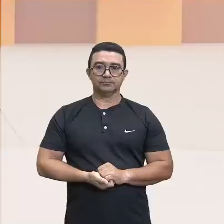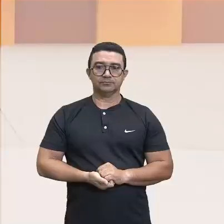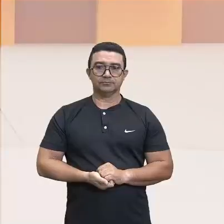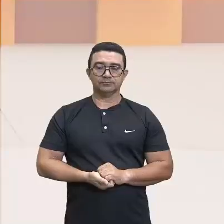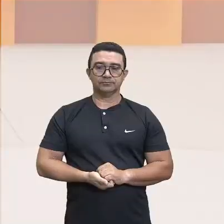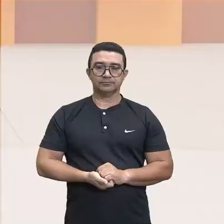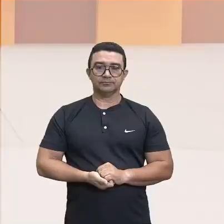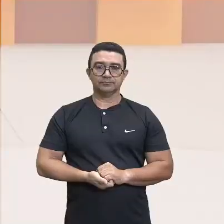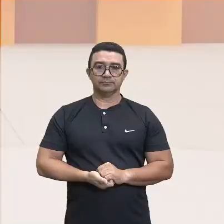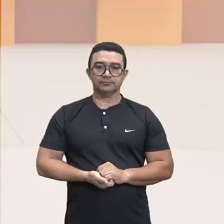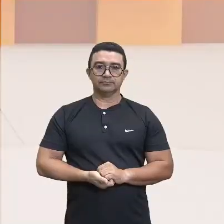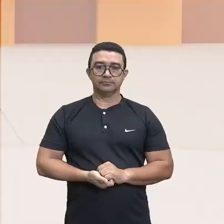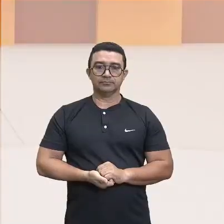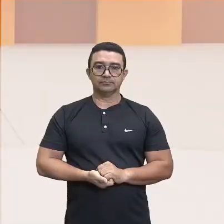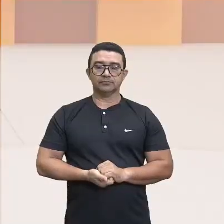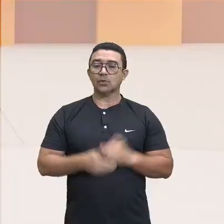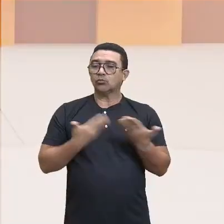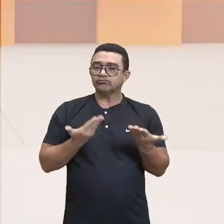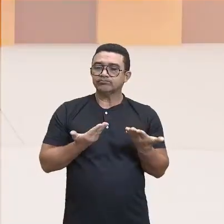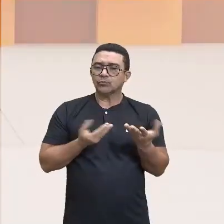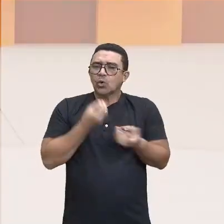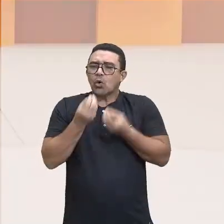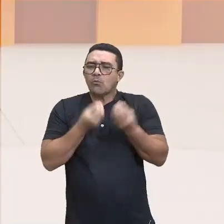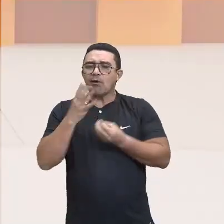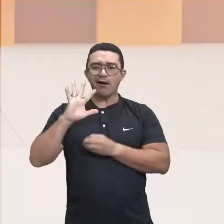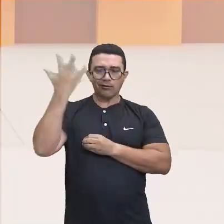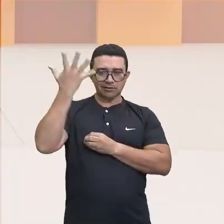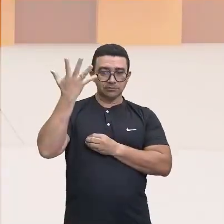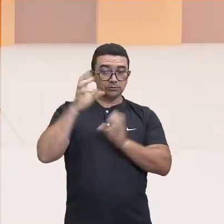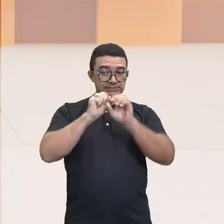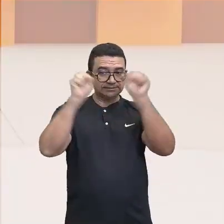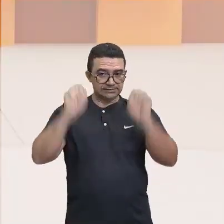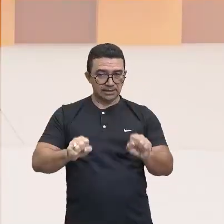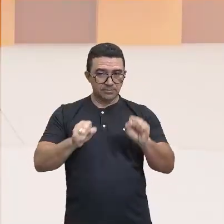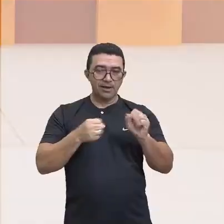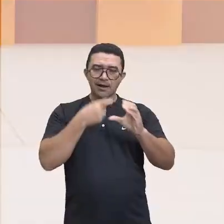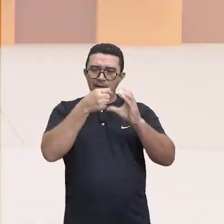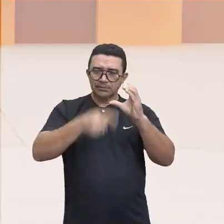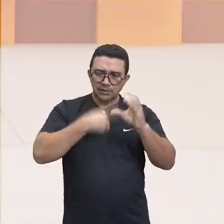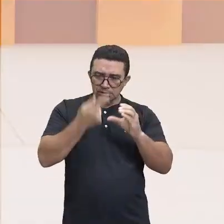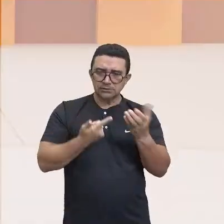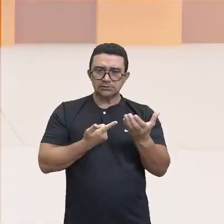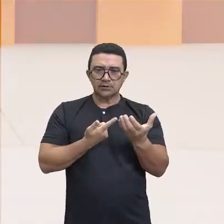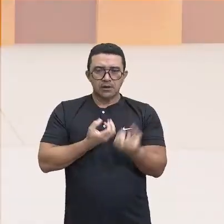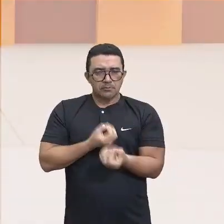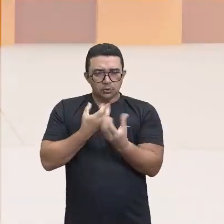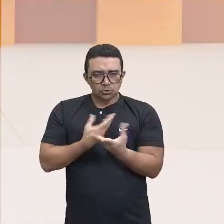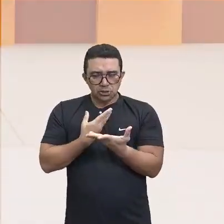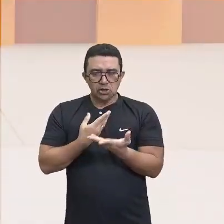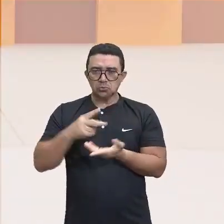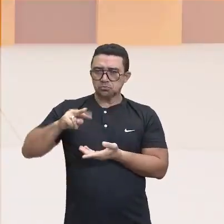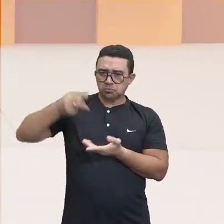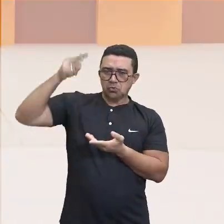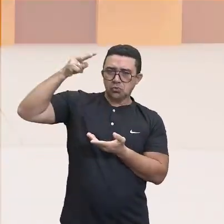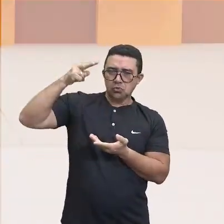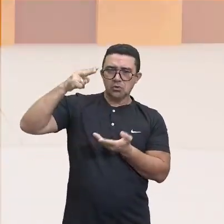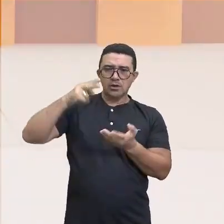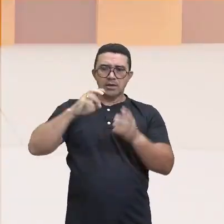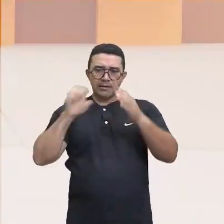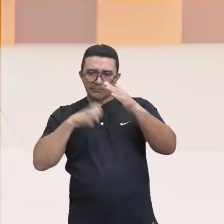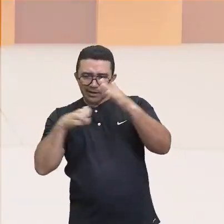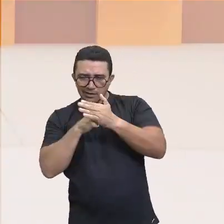Pessoal, olha só, como é que funciona, então? Sistema capitalista, produção, lucro, propriedade